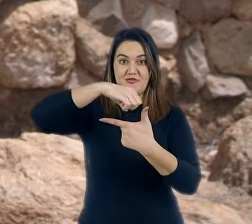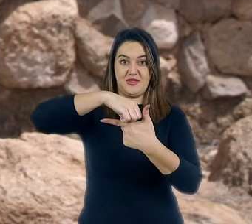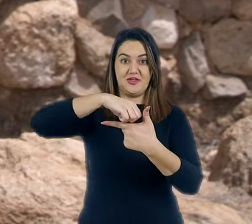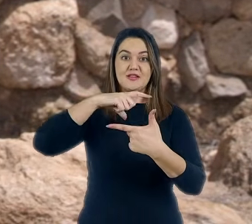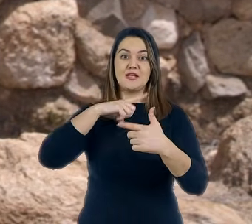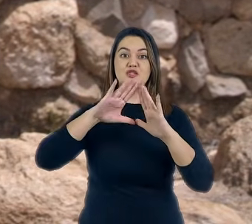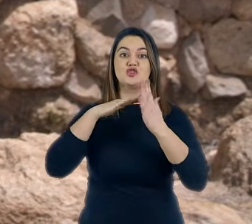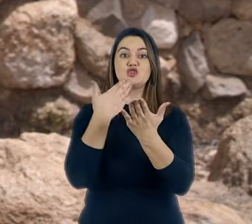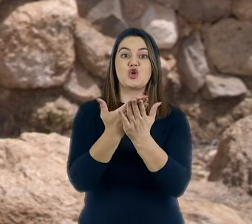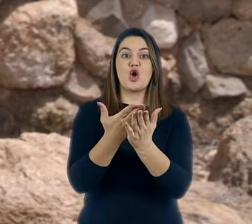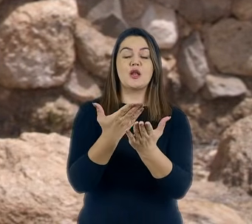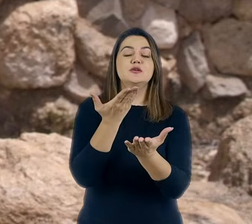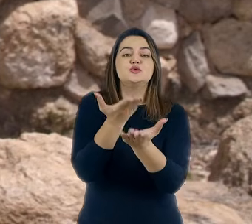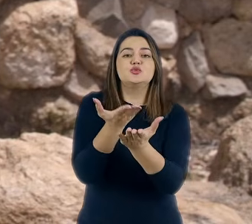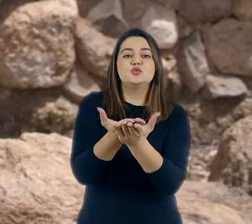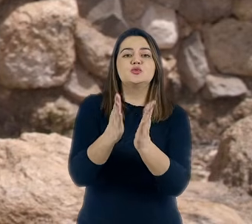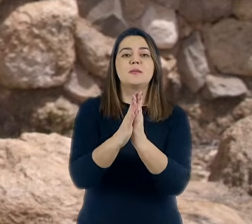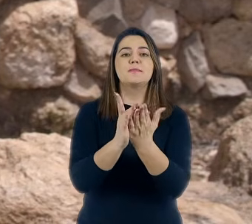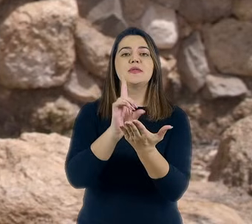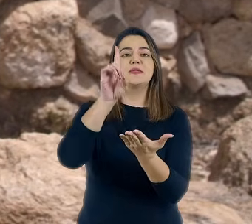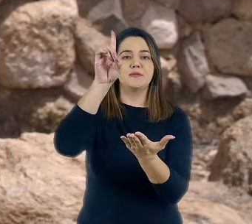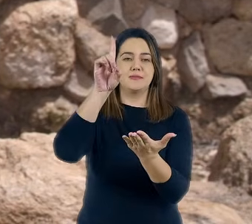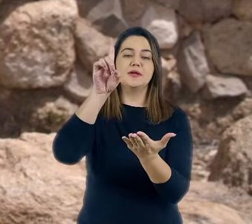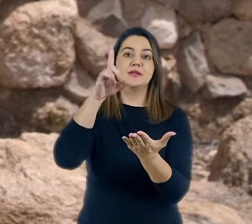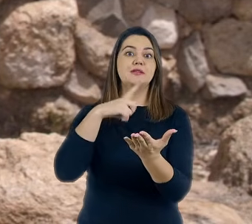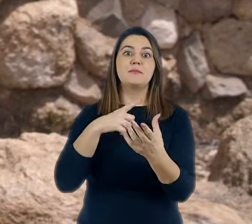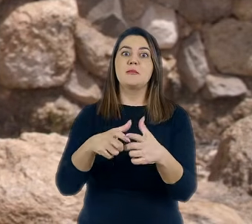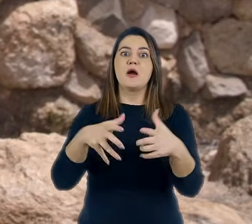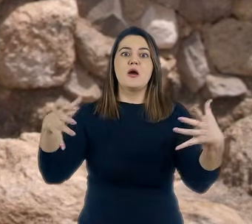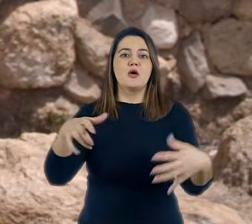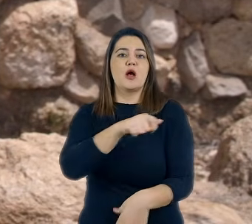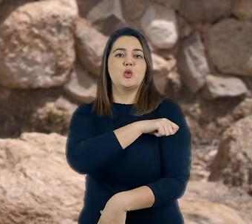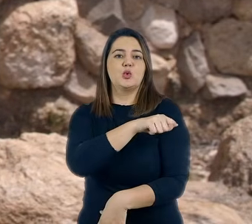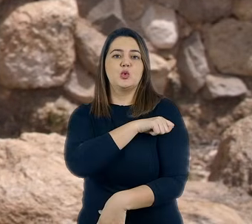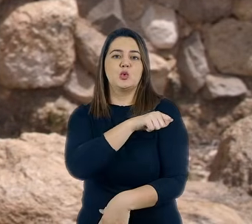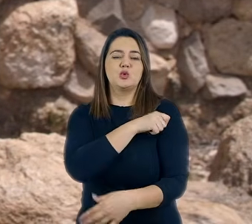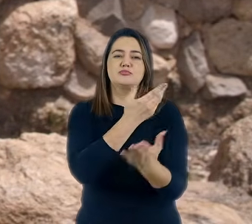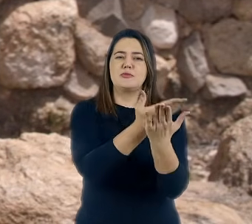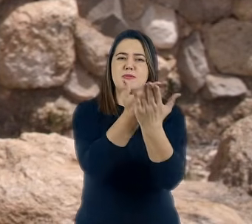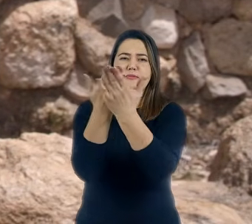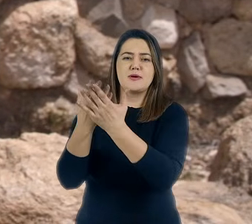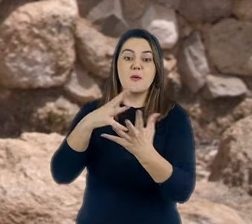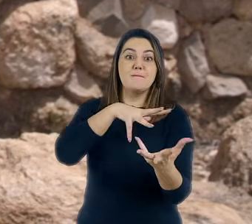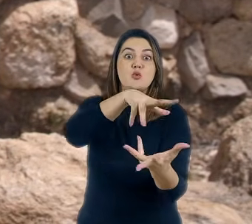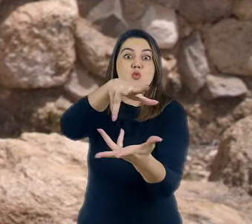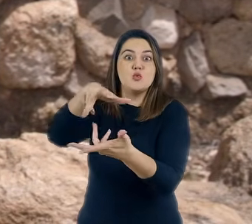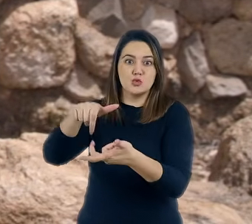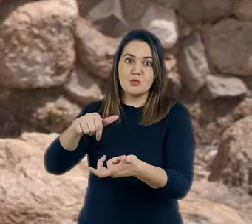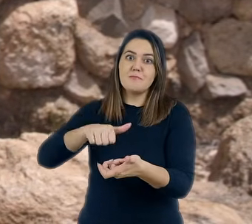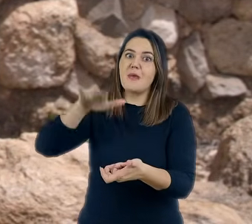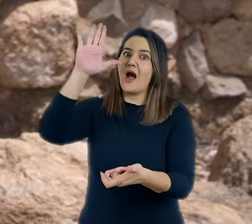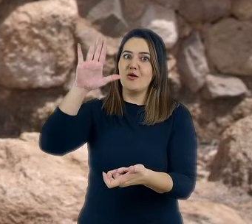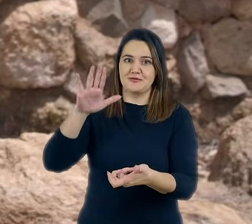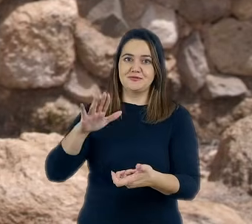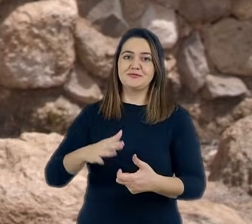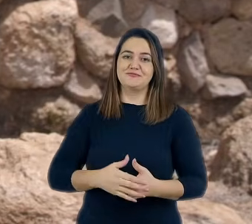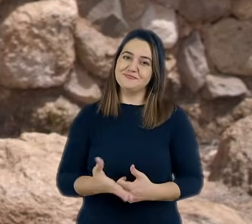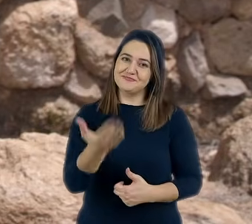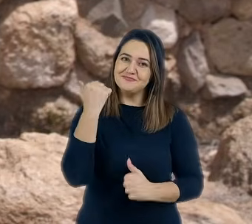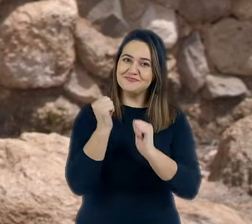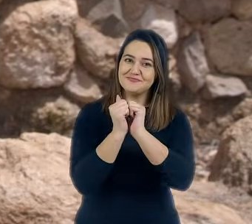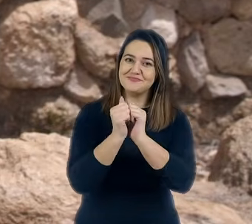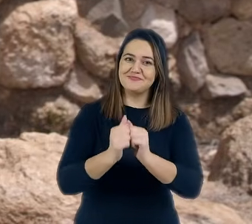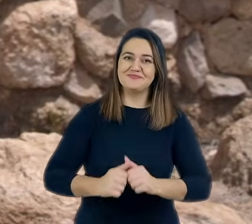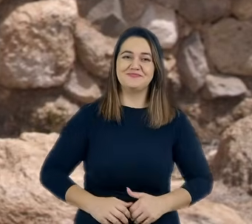a Escola Bíblica da Novo Tempo é a maior escola de estudo bíblico do mundo. Então faça parte